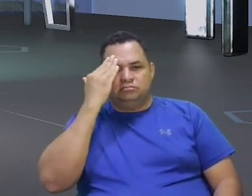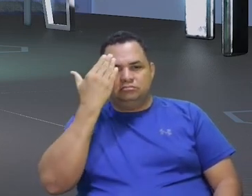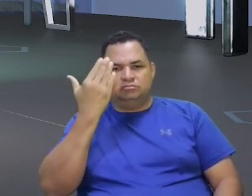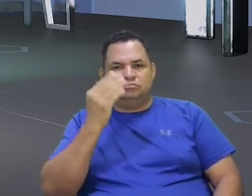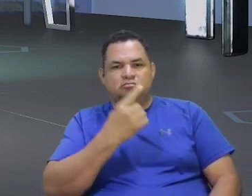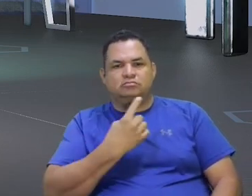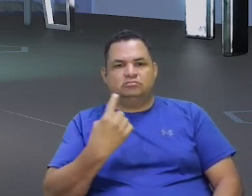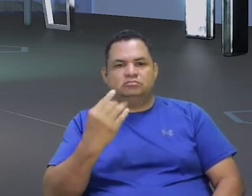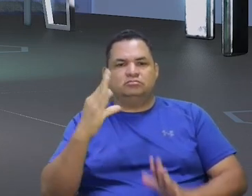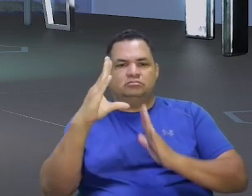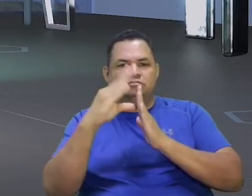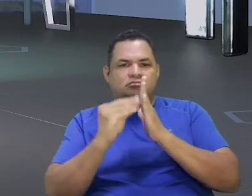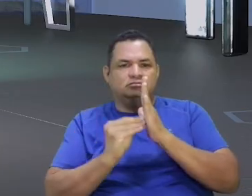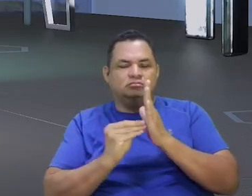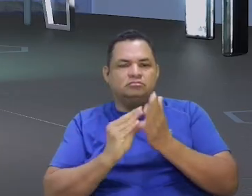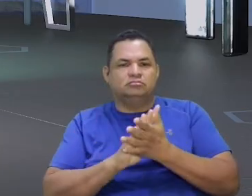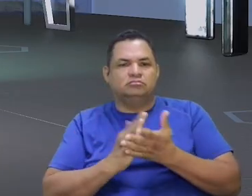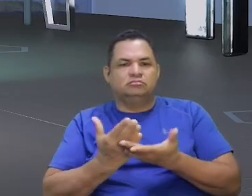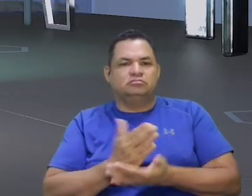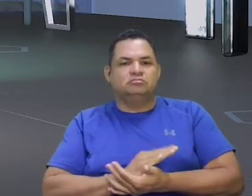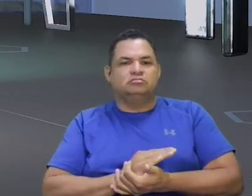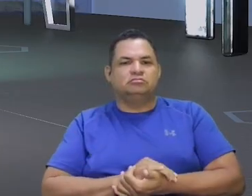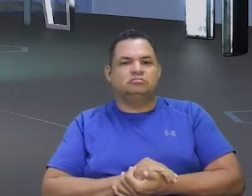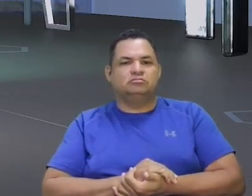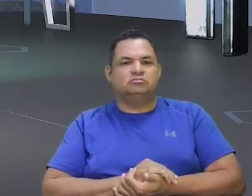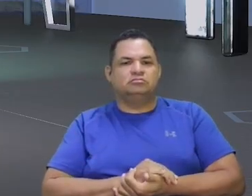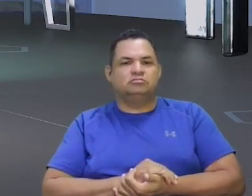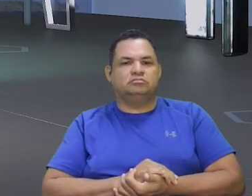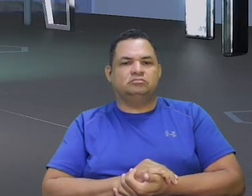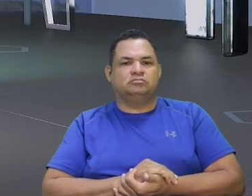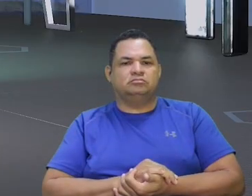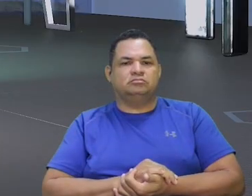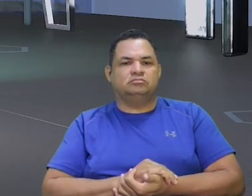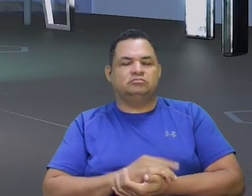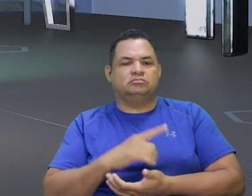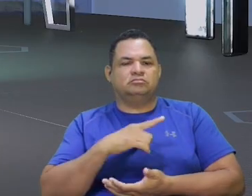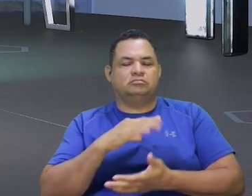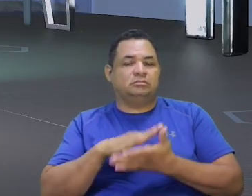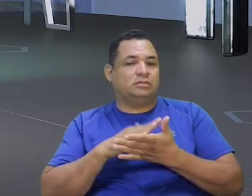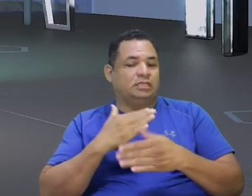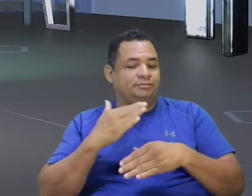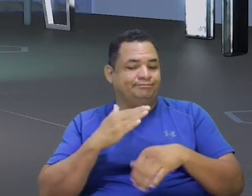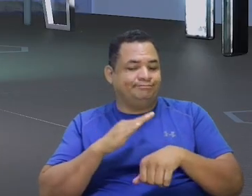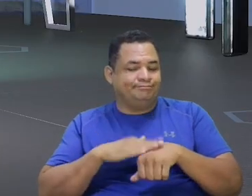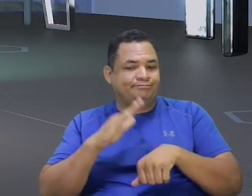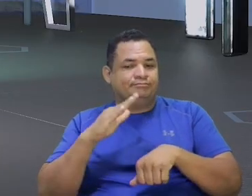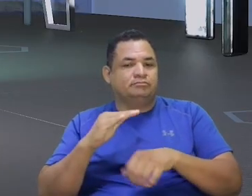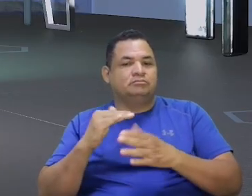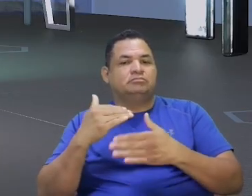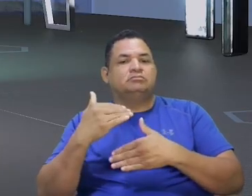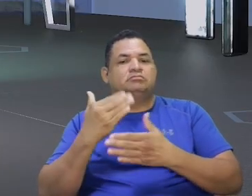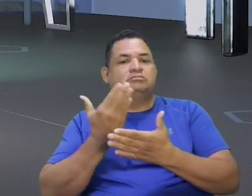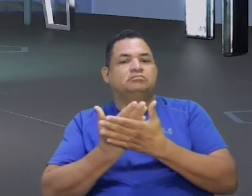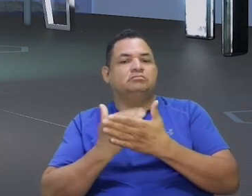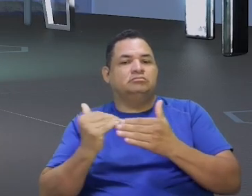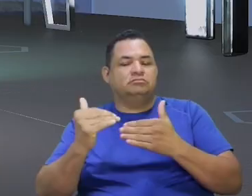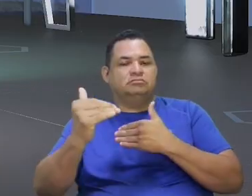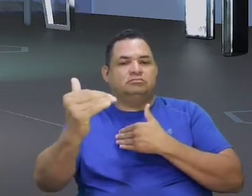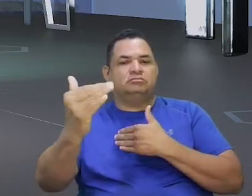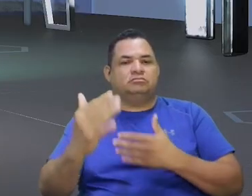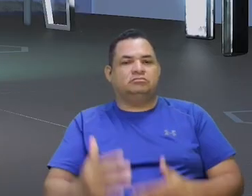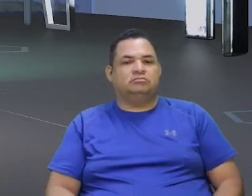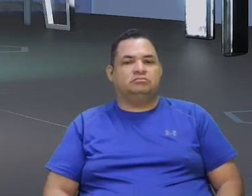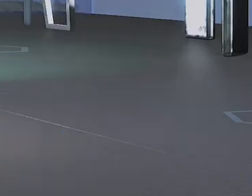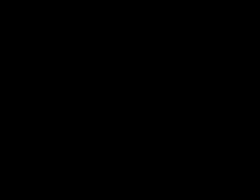os nossos conteúdos. No mais, galerinha, a gente tem muito mais aula pela frente, então fique ligadinho conosco.